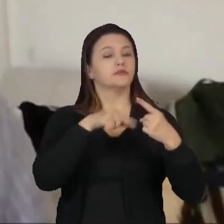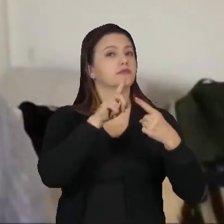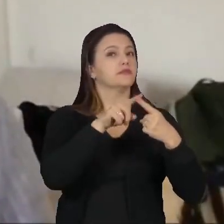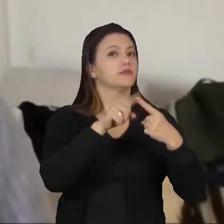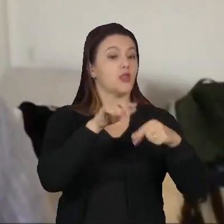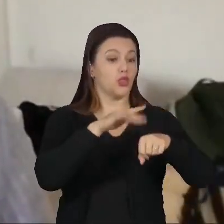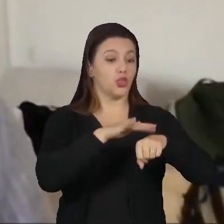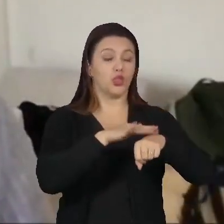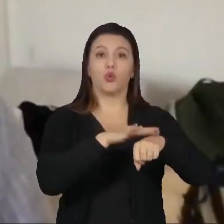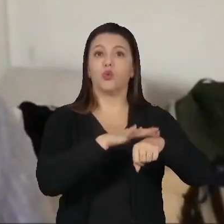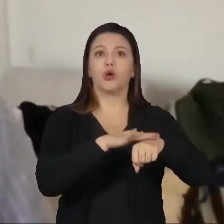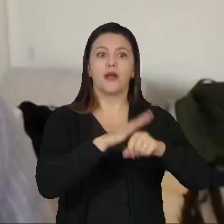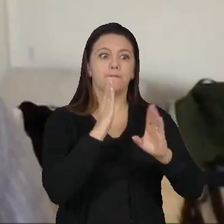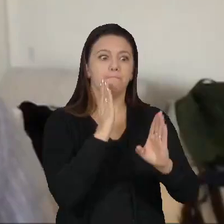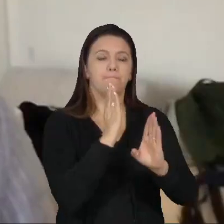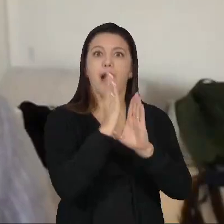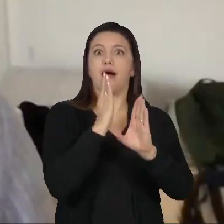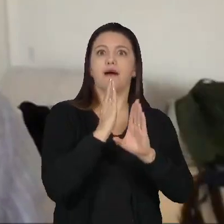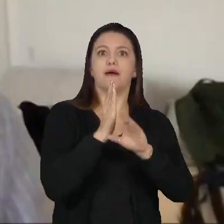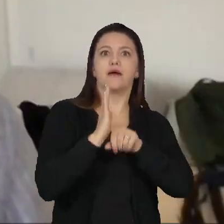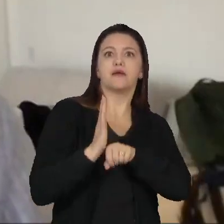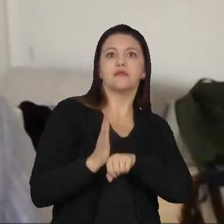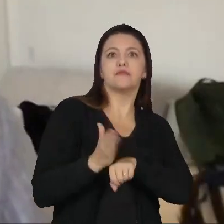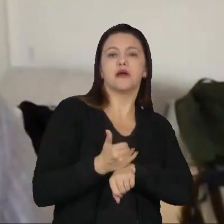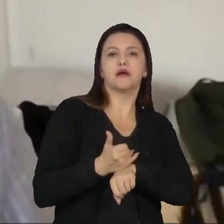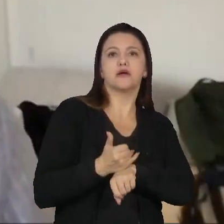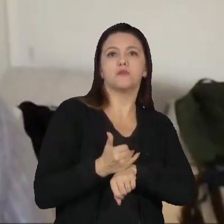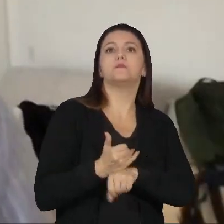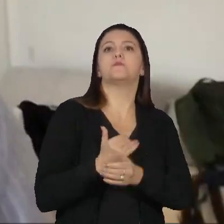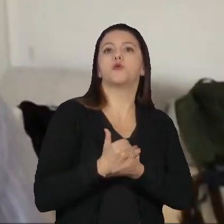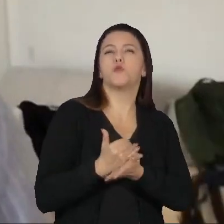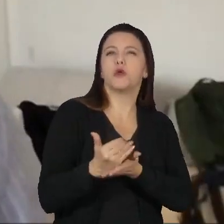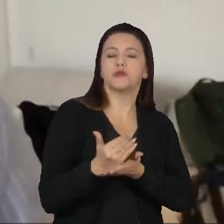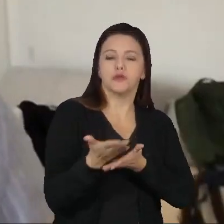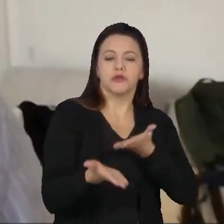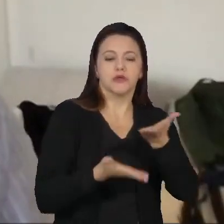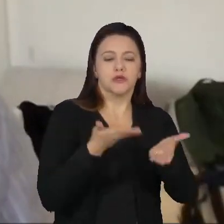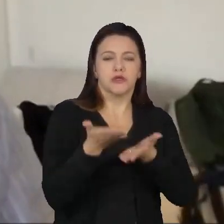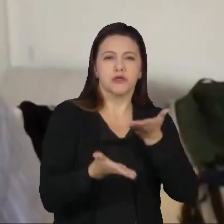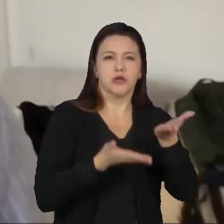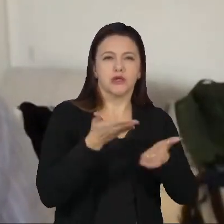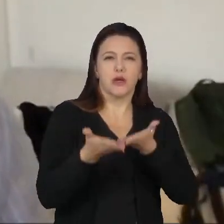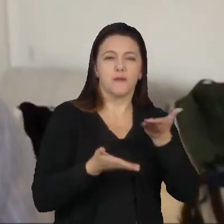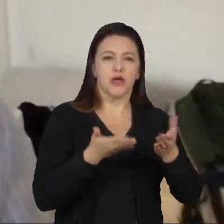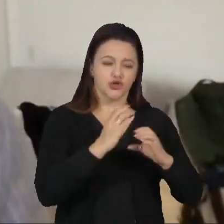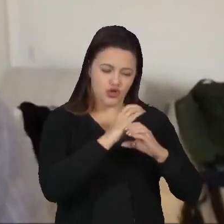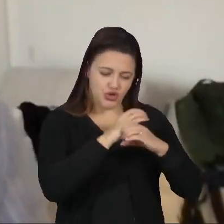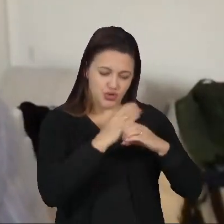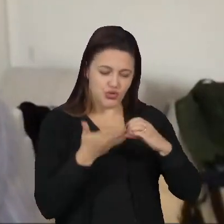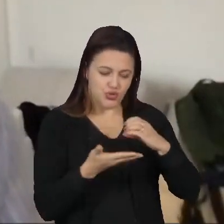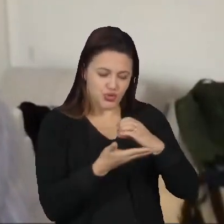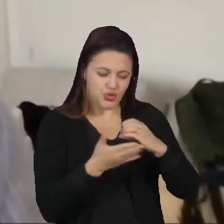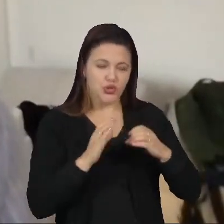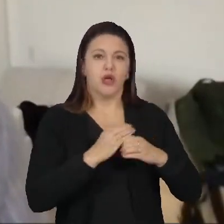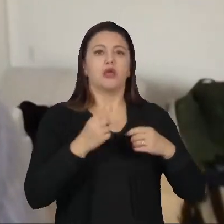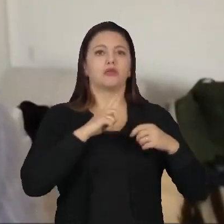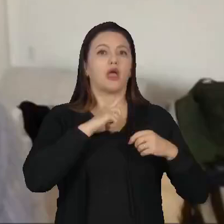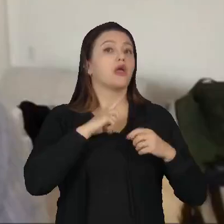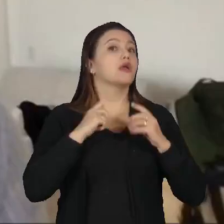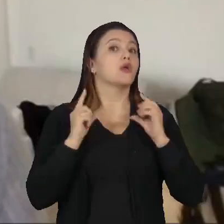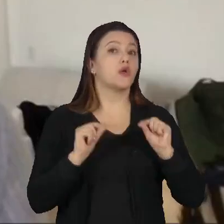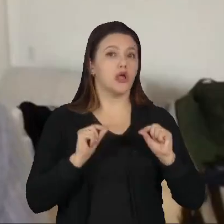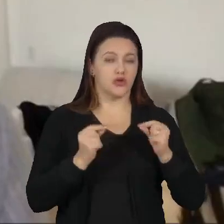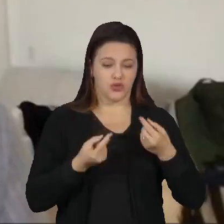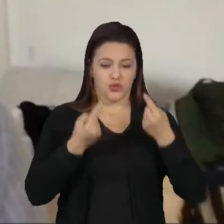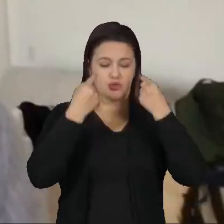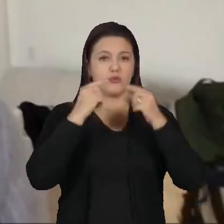a doença é detectada muito no começo, e os tratamentos, eles são endoscópicos. Então, a gente entra com uma câmera dentro da bexiga, com o